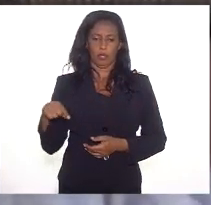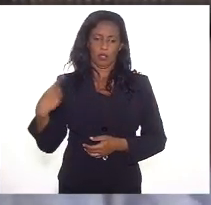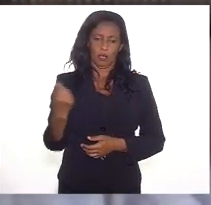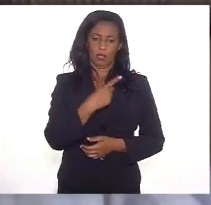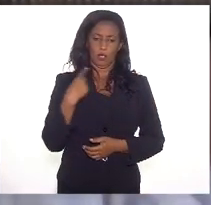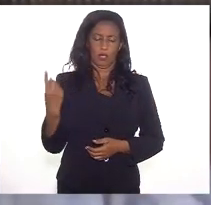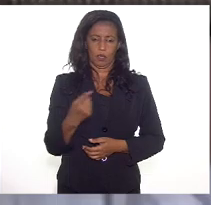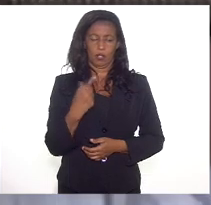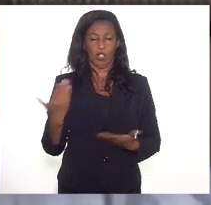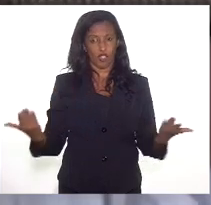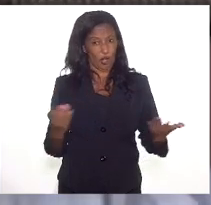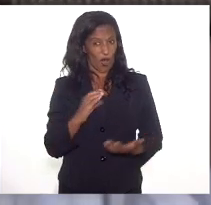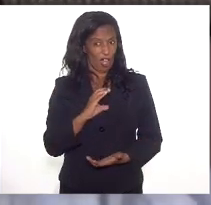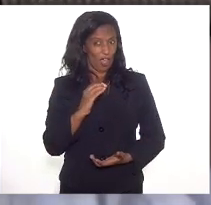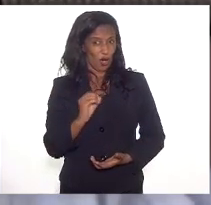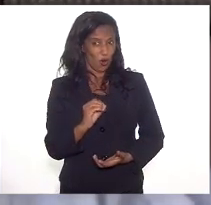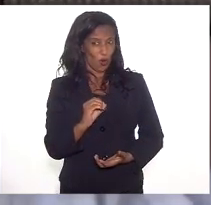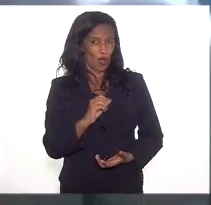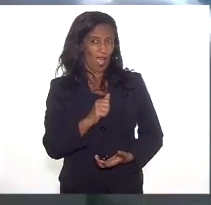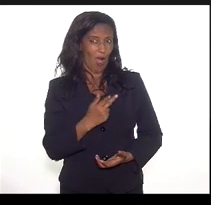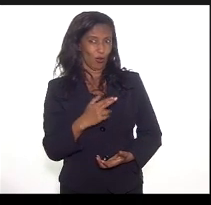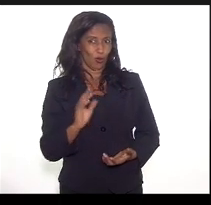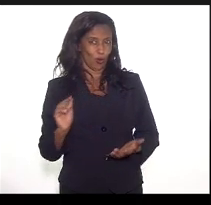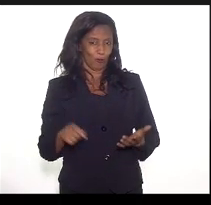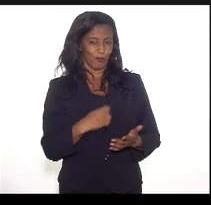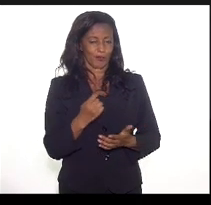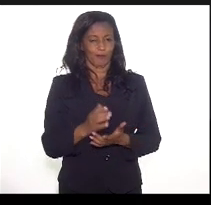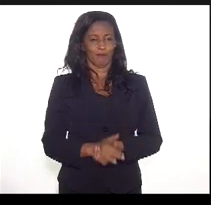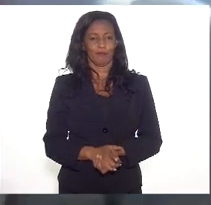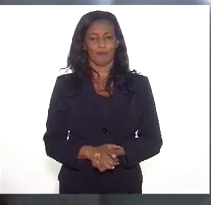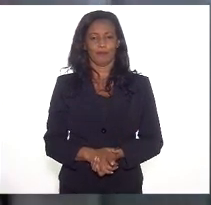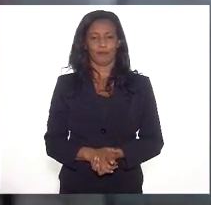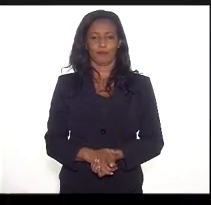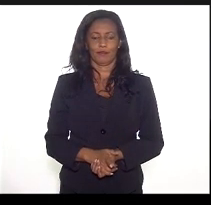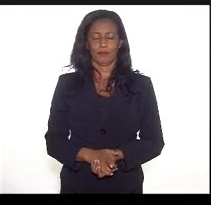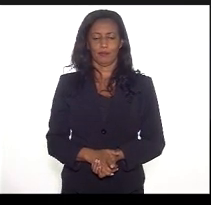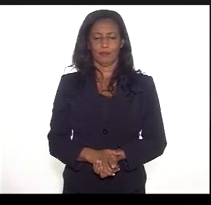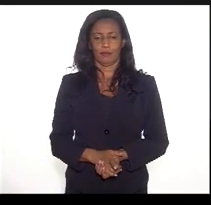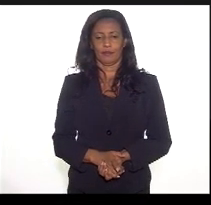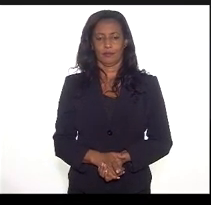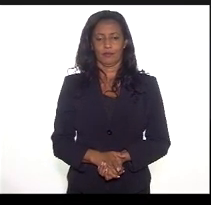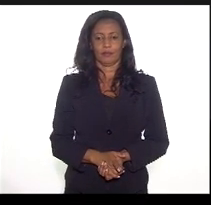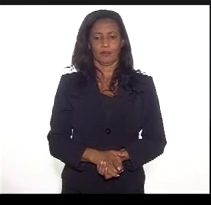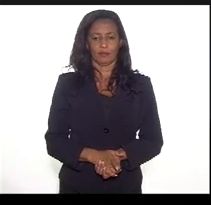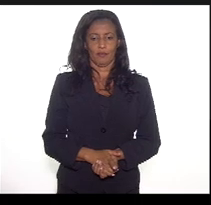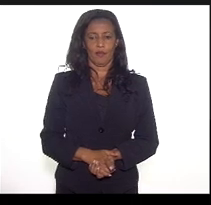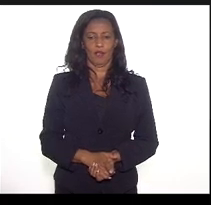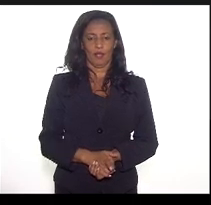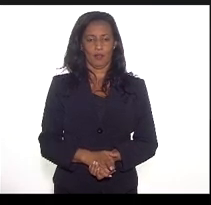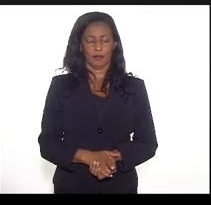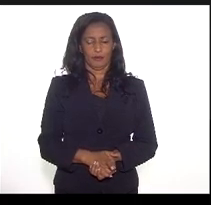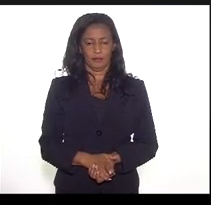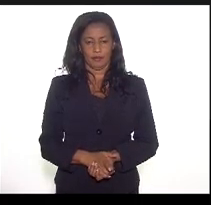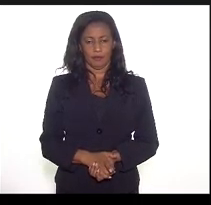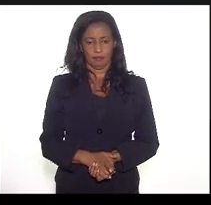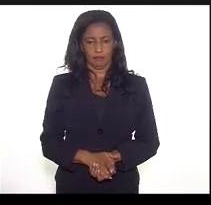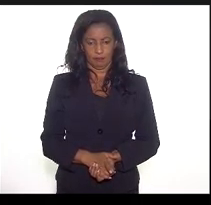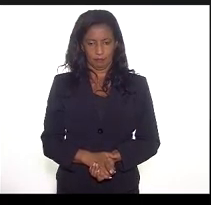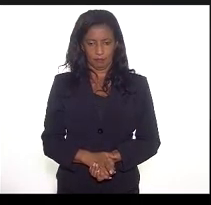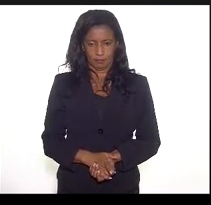somos coautores e autoras desse belíssimo... Para declarar, presidente. Tá bom, só um minuto, deputado